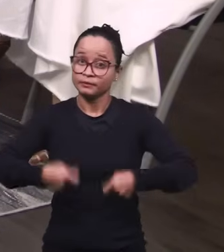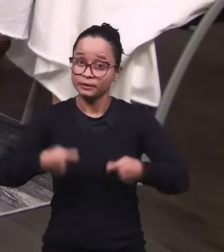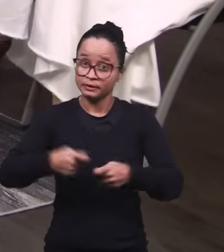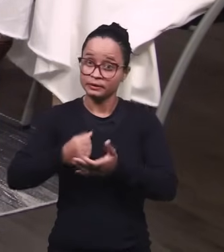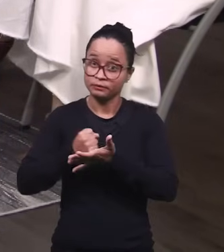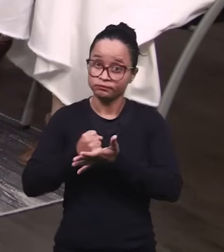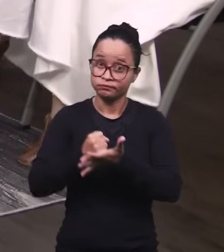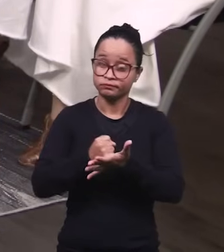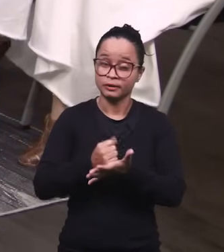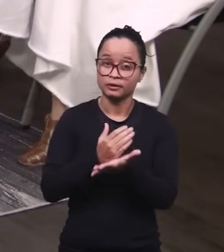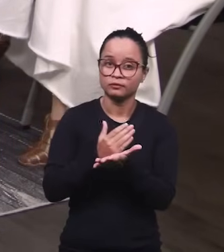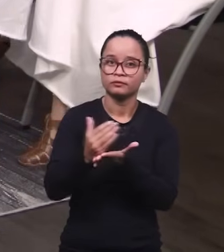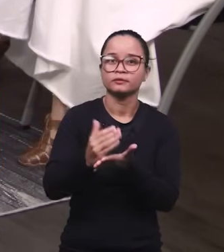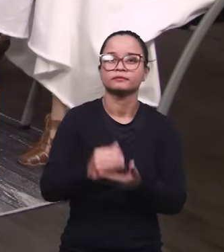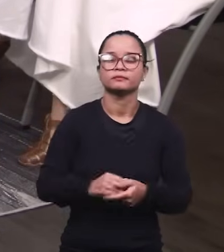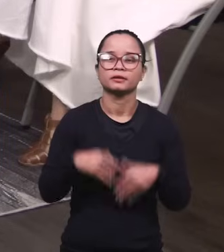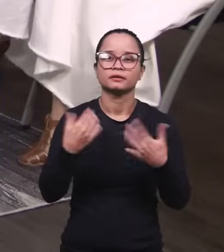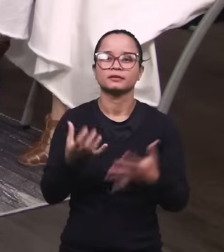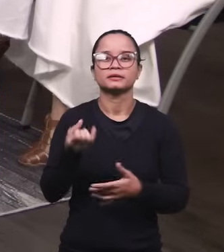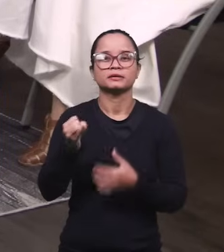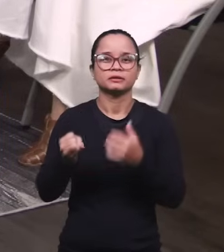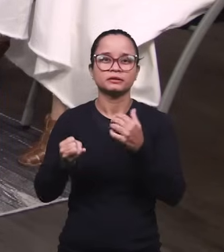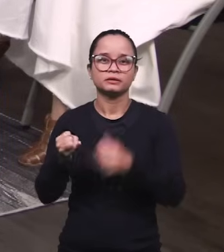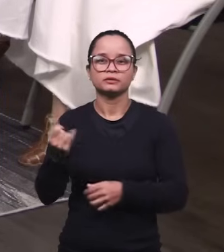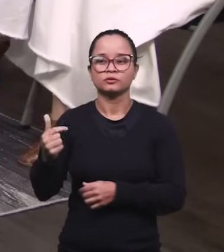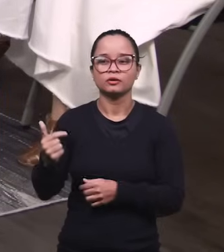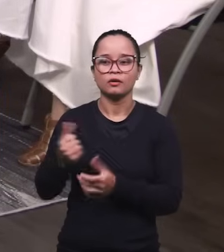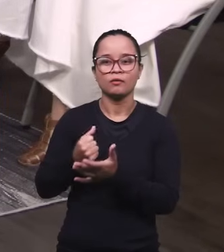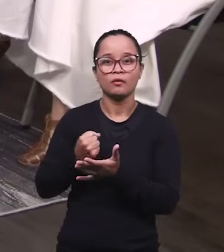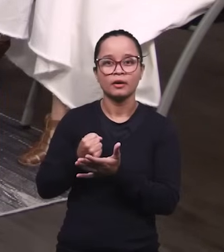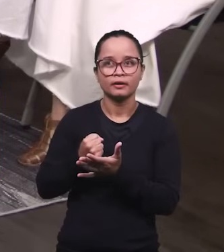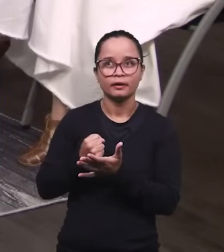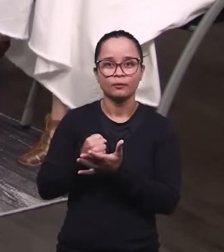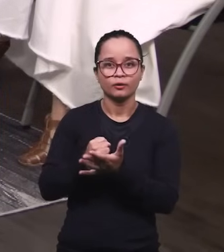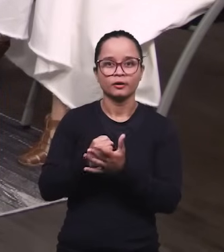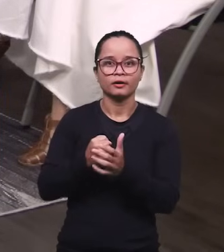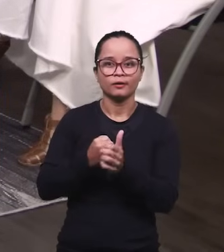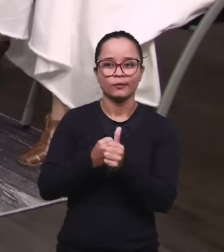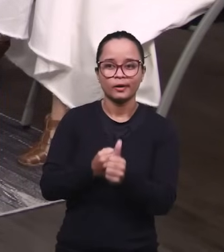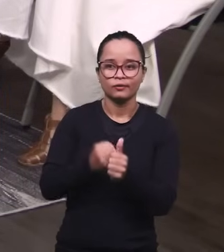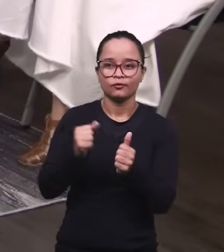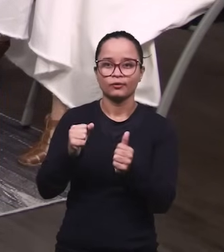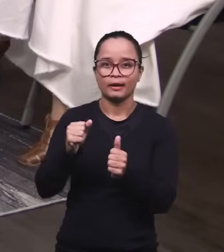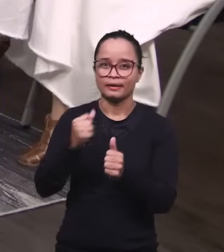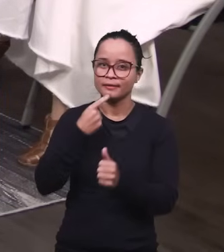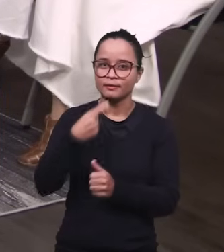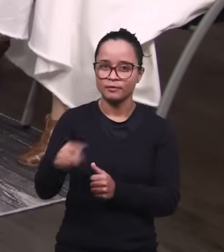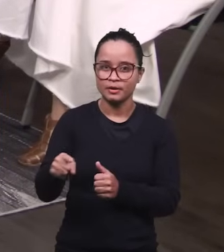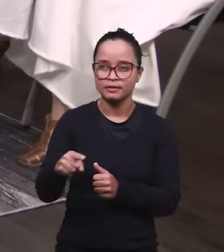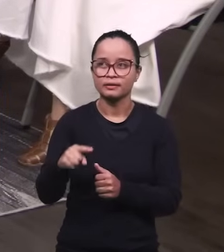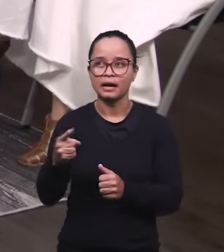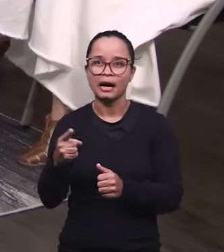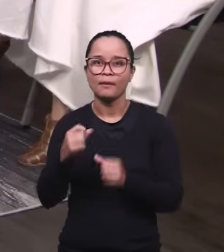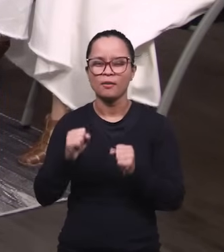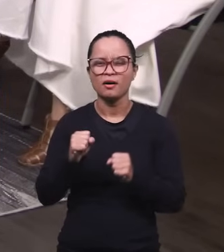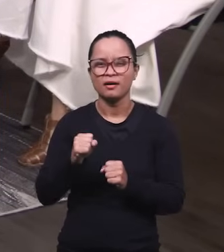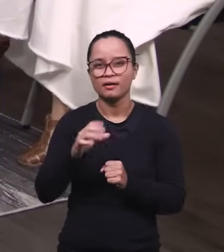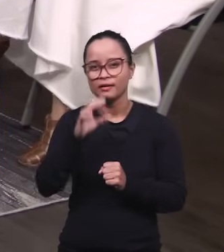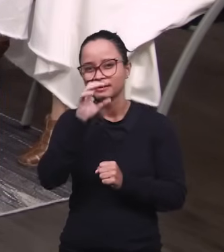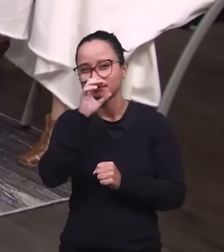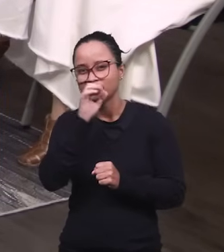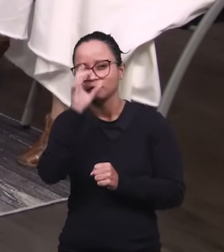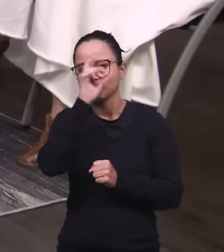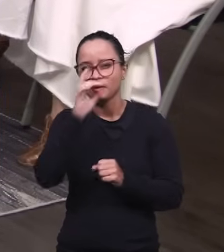preciso acompanhar no início. Mas se não dá para acompanhar durante a semana, a gente poderia fazer um acompanhamento final de semana,